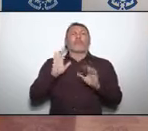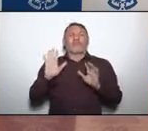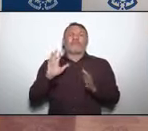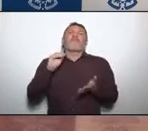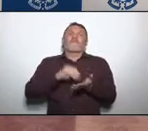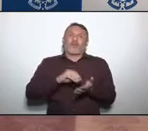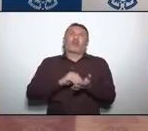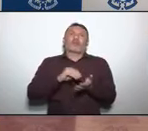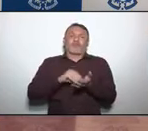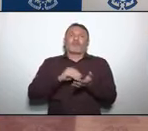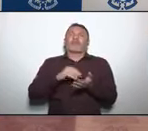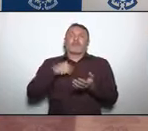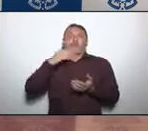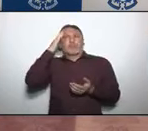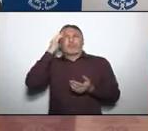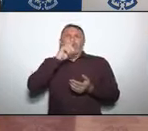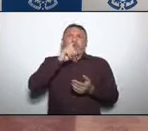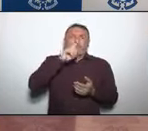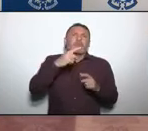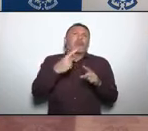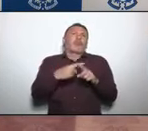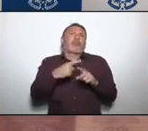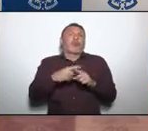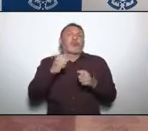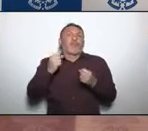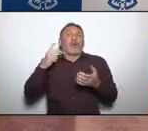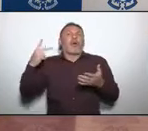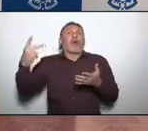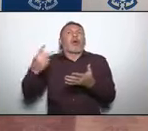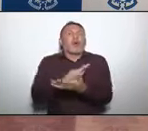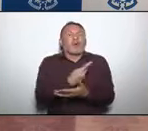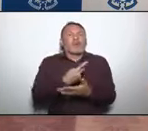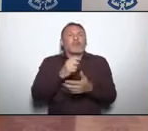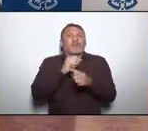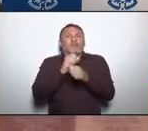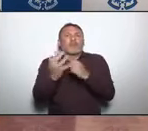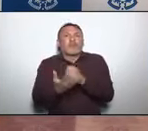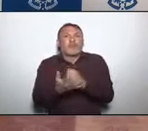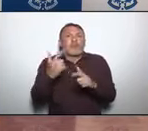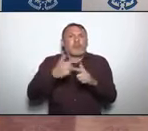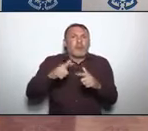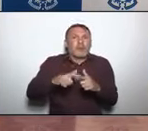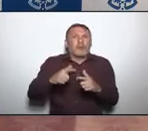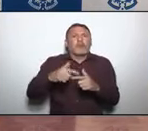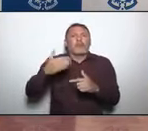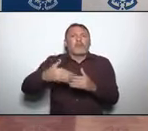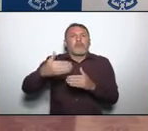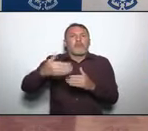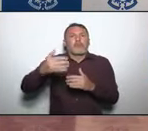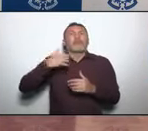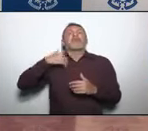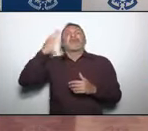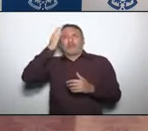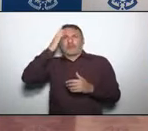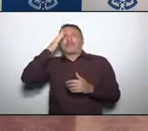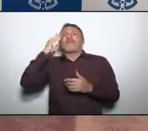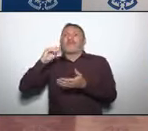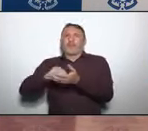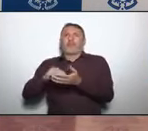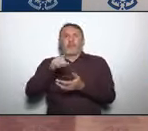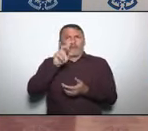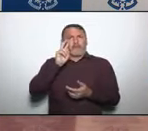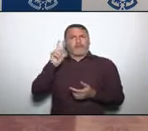perante aos problemas que nós poderemos enfrentar nos próximos dias. Vocês estão vendo, assim, só